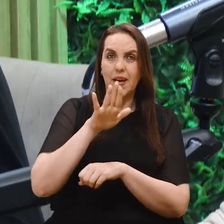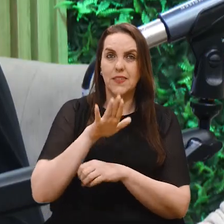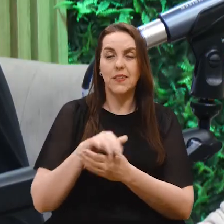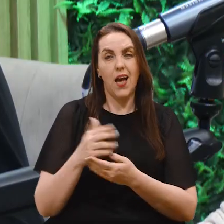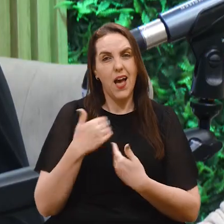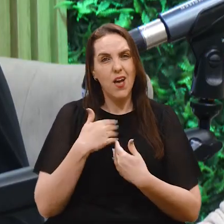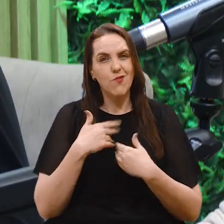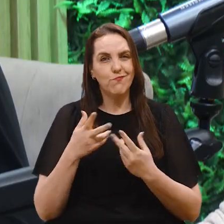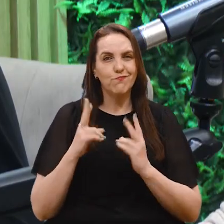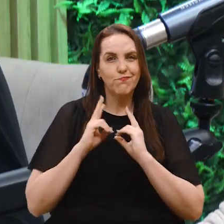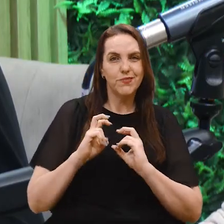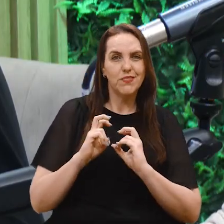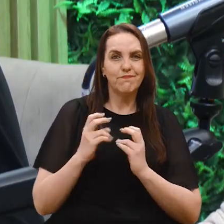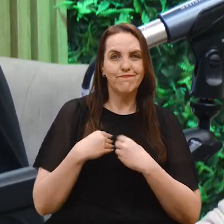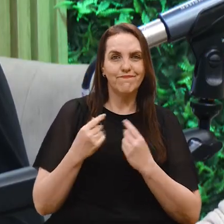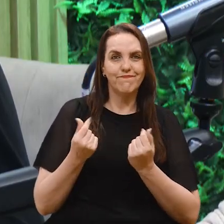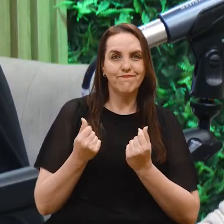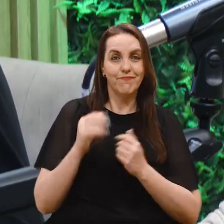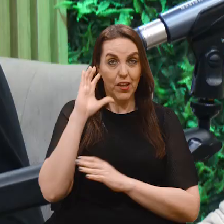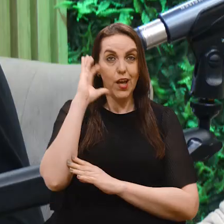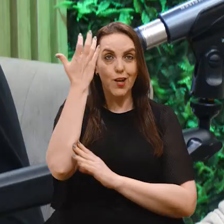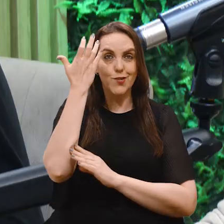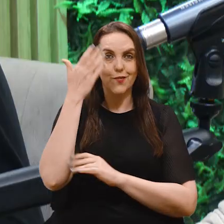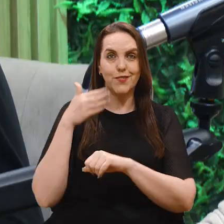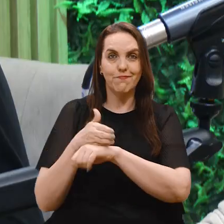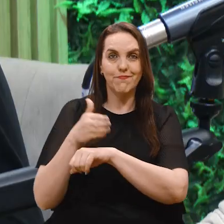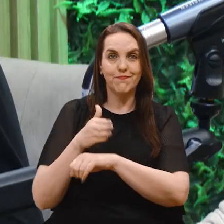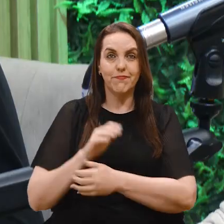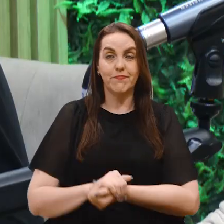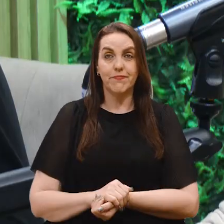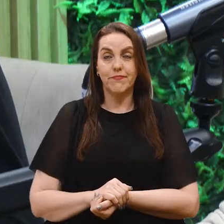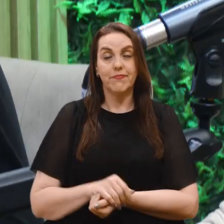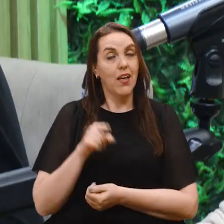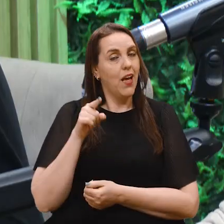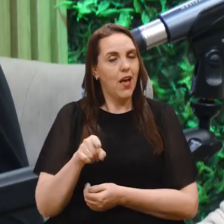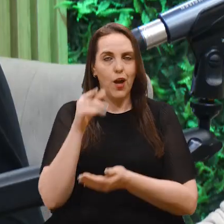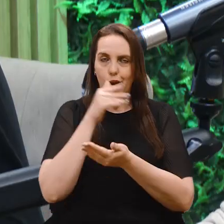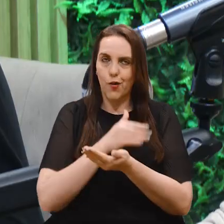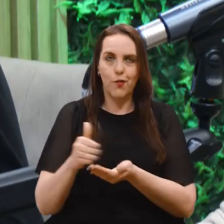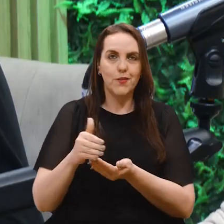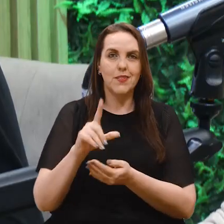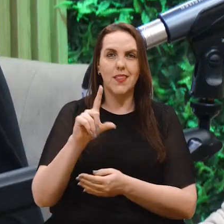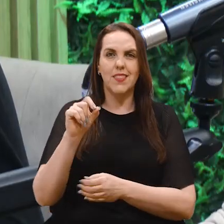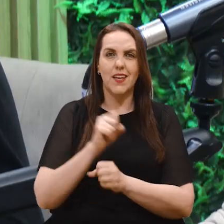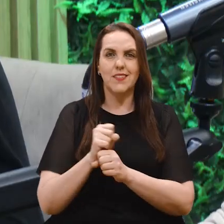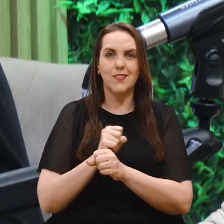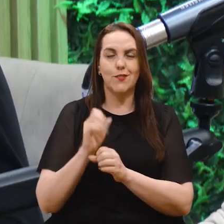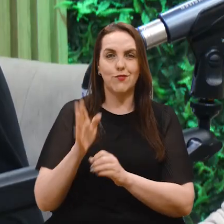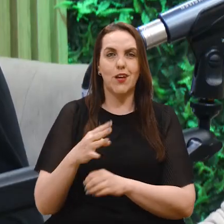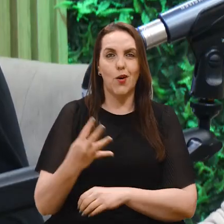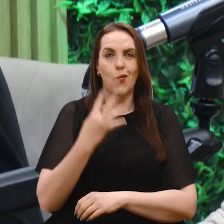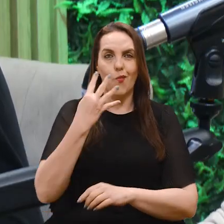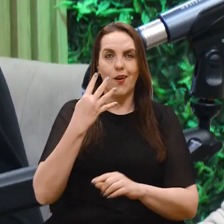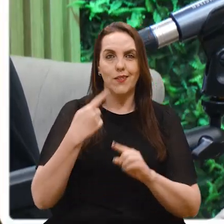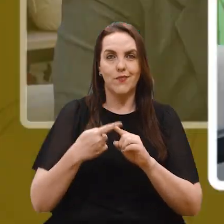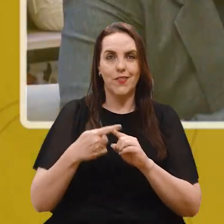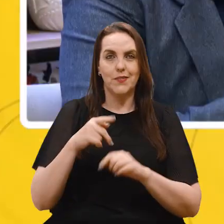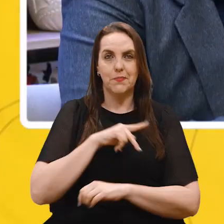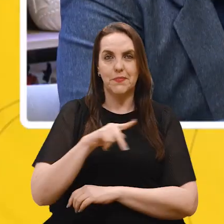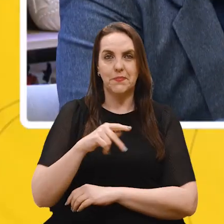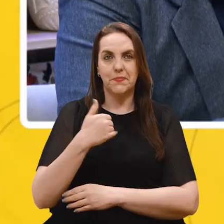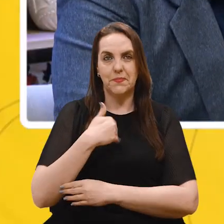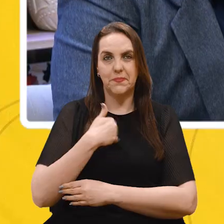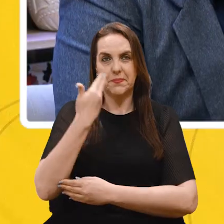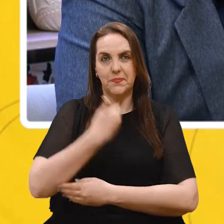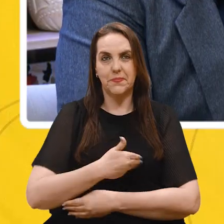eu resolvi entrar. E foi ali, estou há mais de 10 anos, 4º mandato já. Quer dizer,